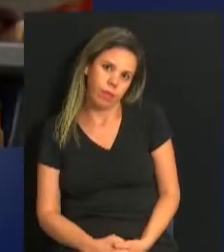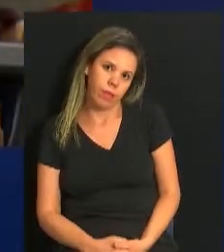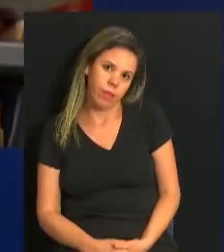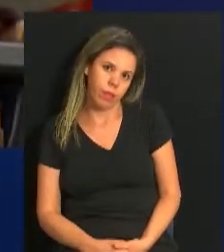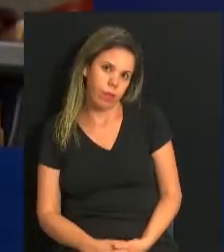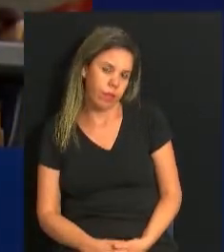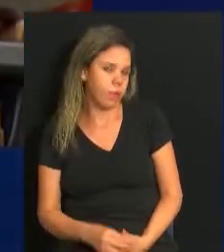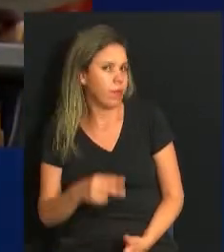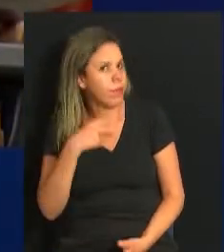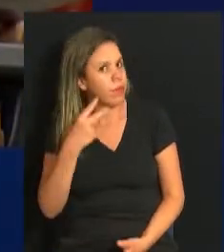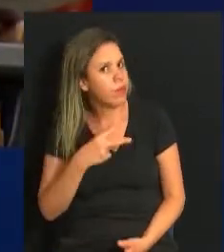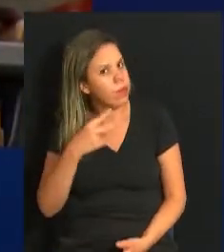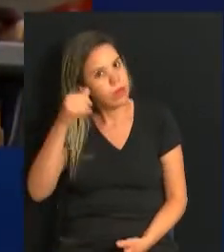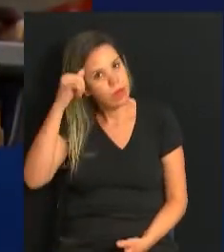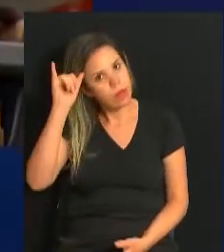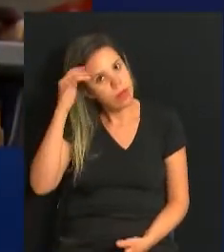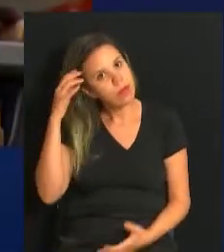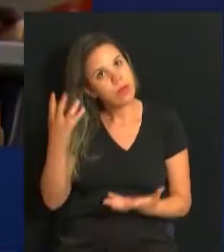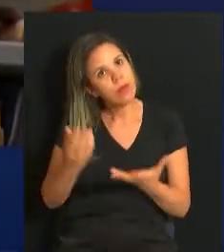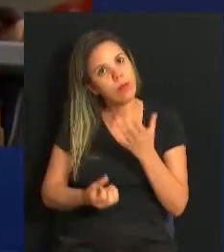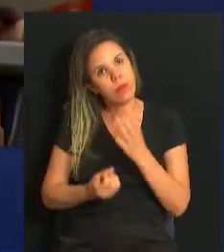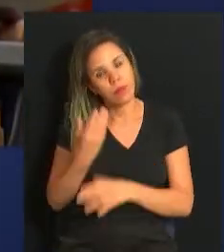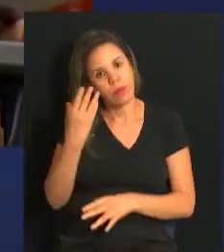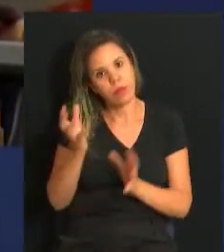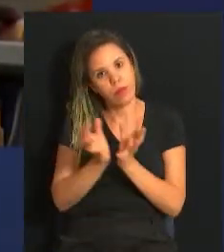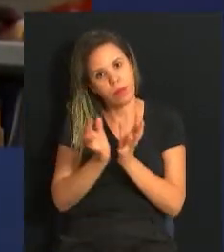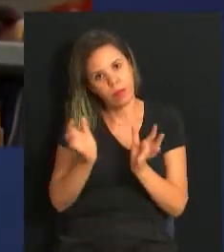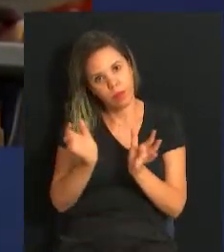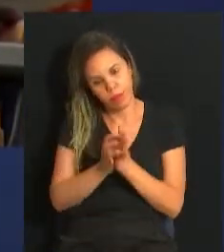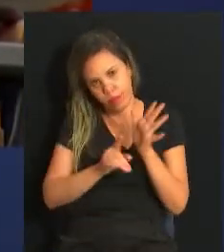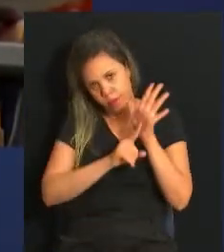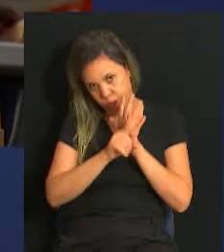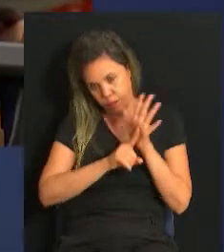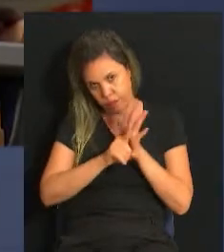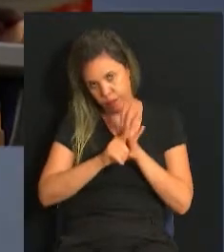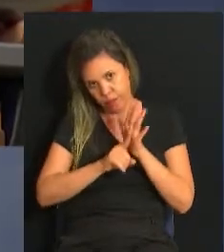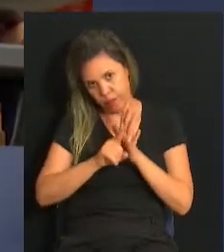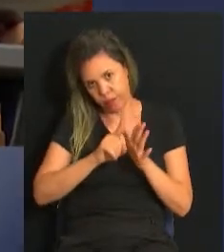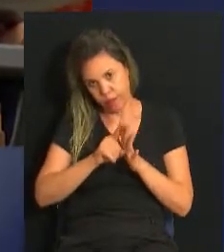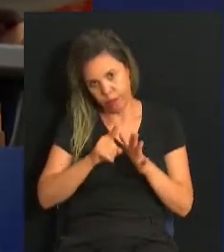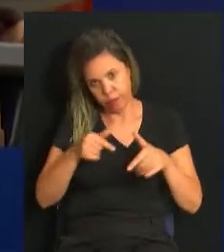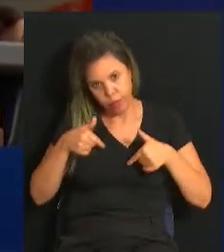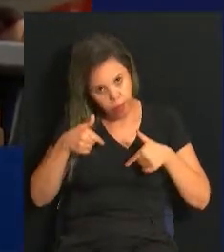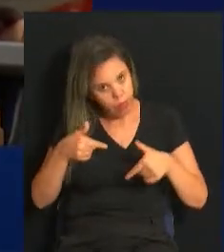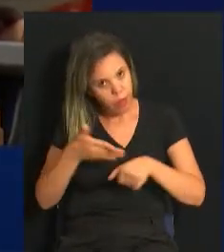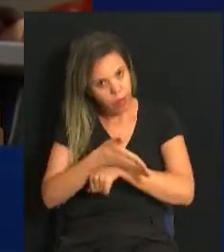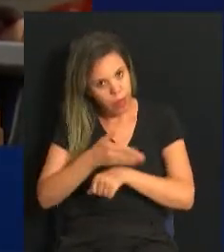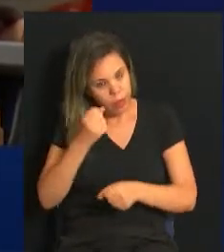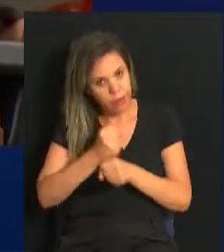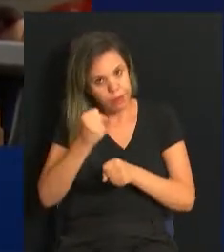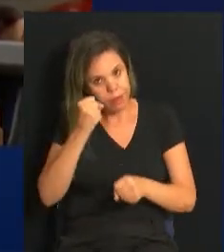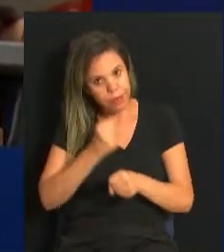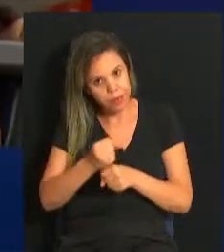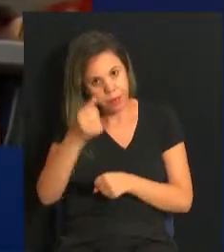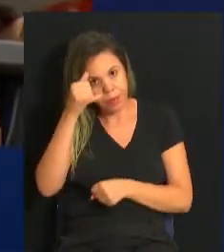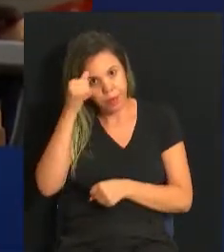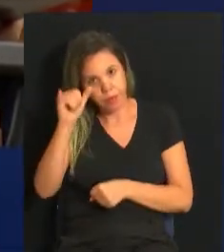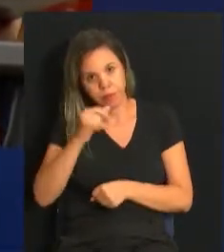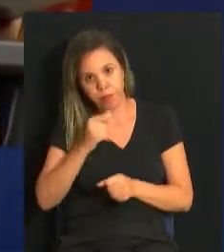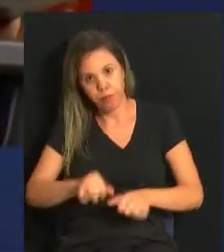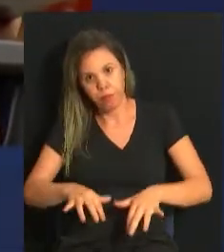vereador Paulo Búfalo que era a criação de uma comissão de estudos para intervenções e obras de combate